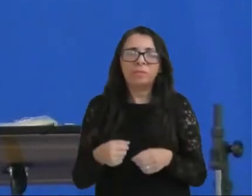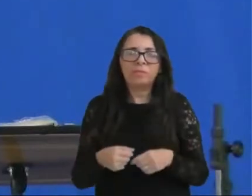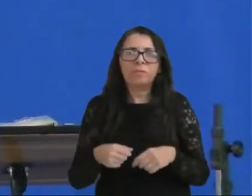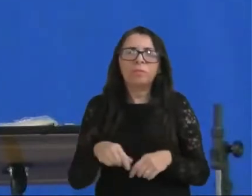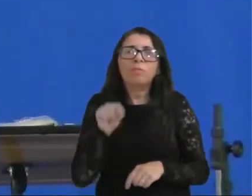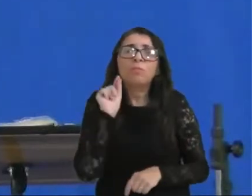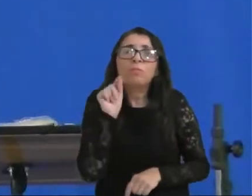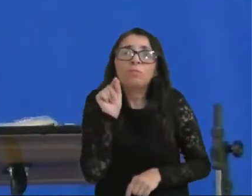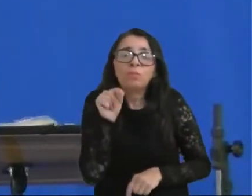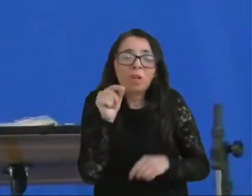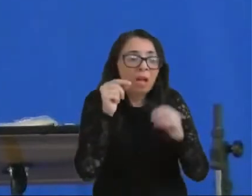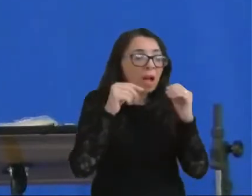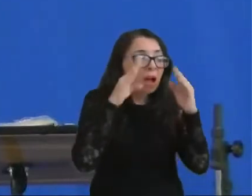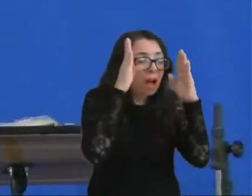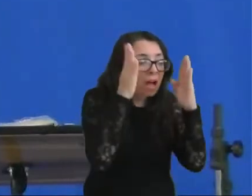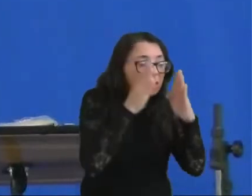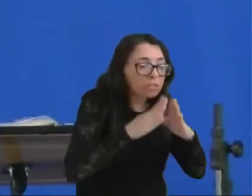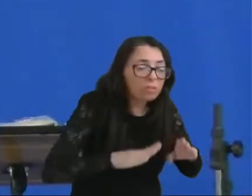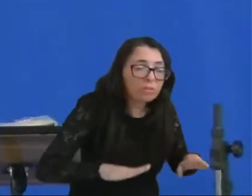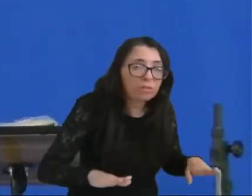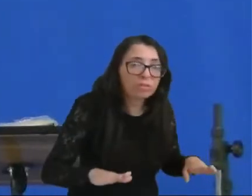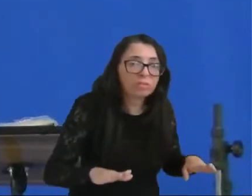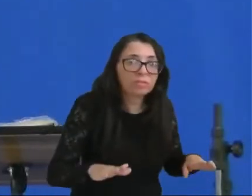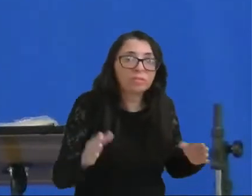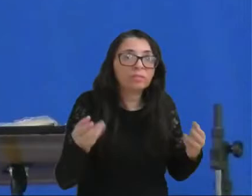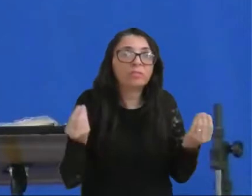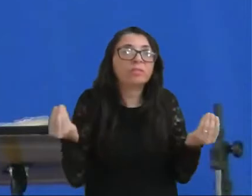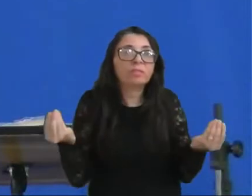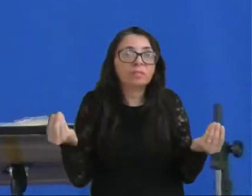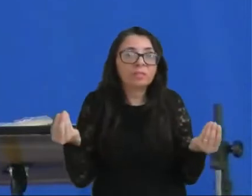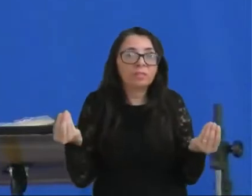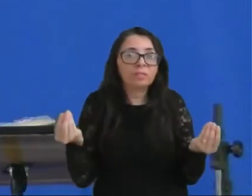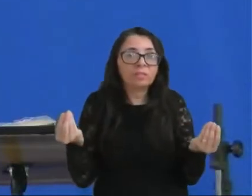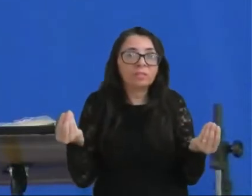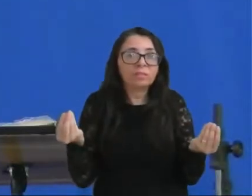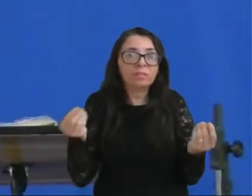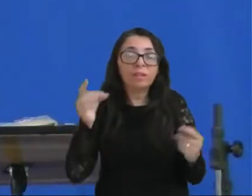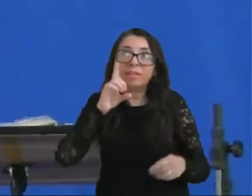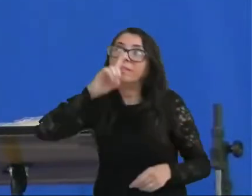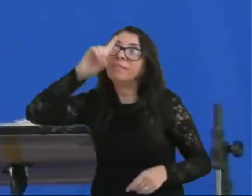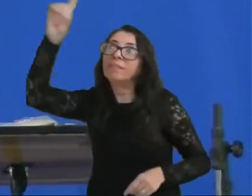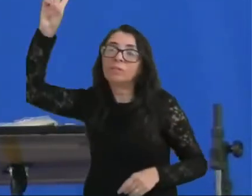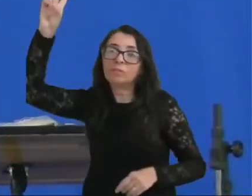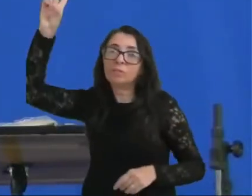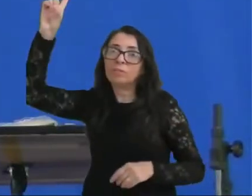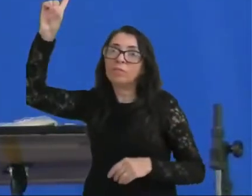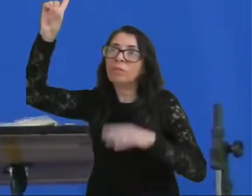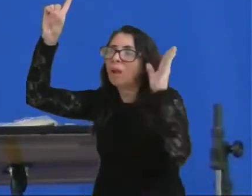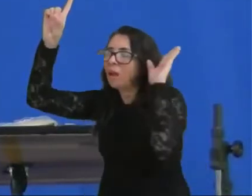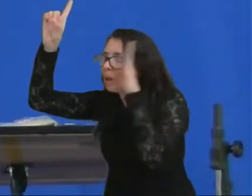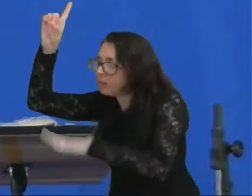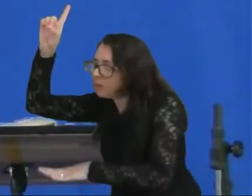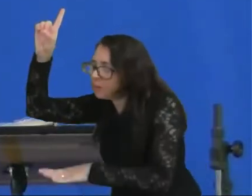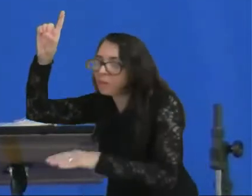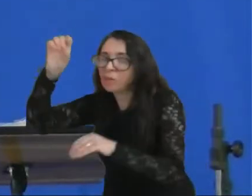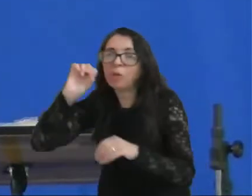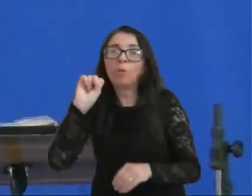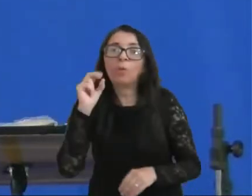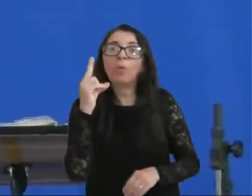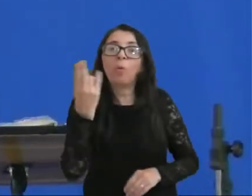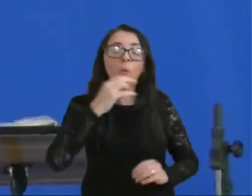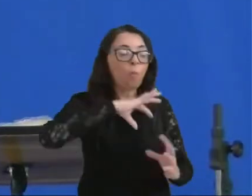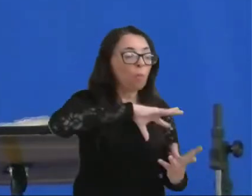deixa o mundo e começa a servir a Deus, você será perseguido. Você será